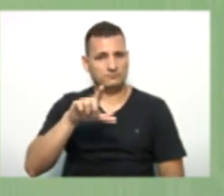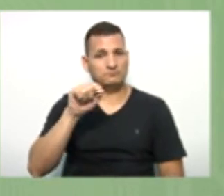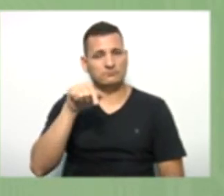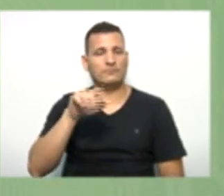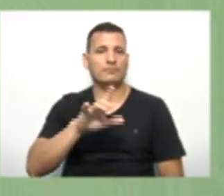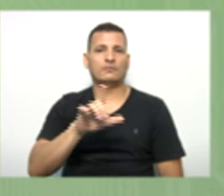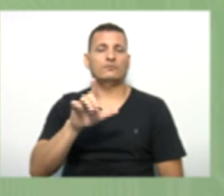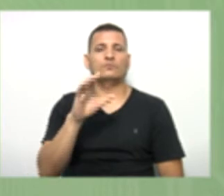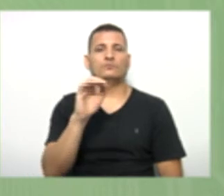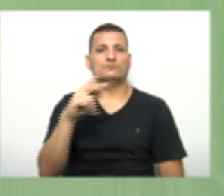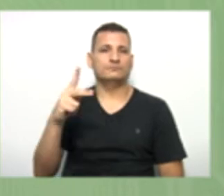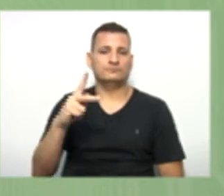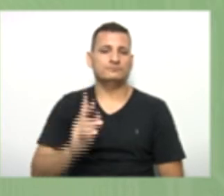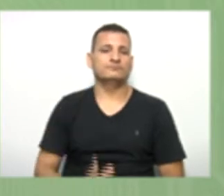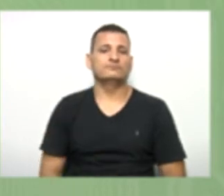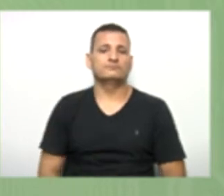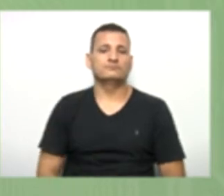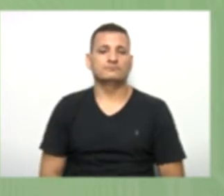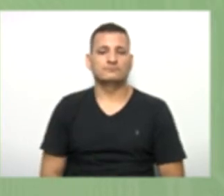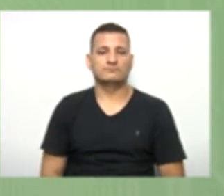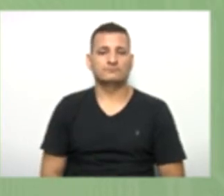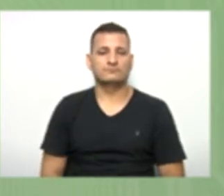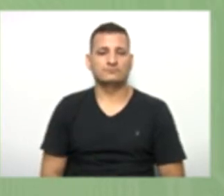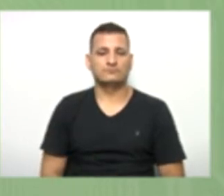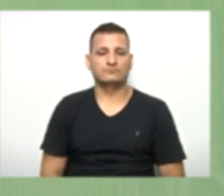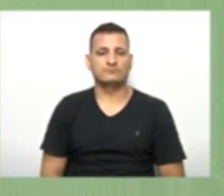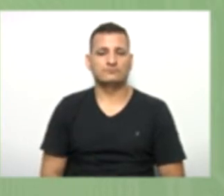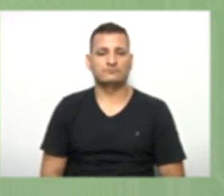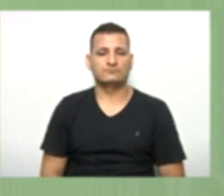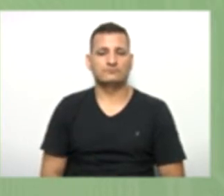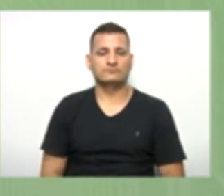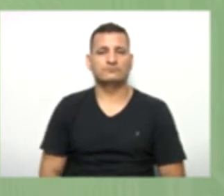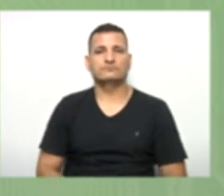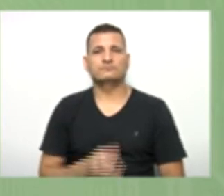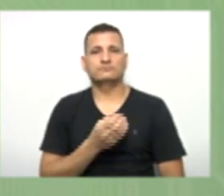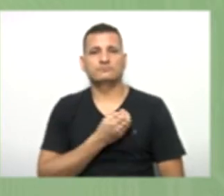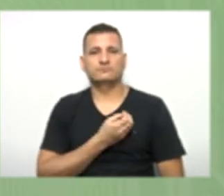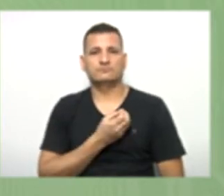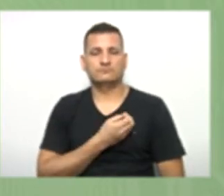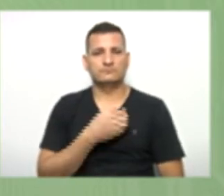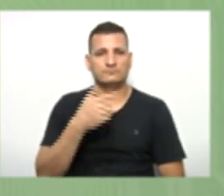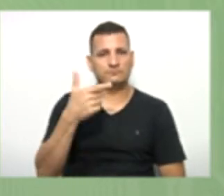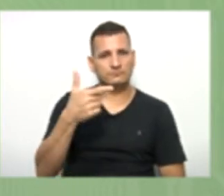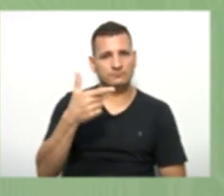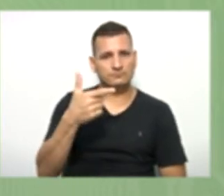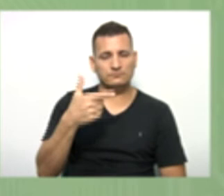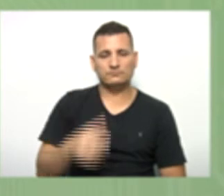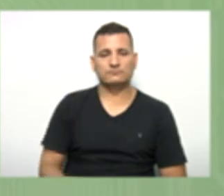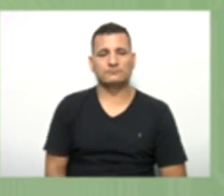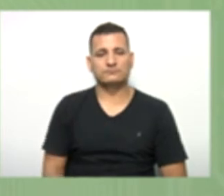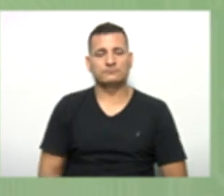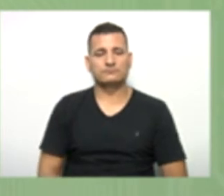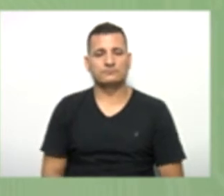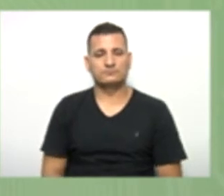cooperativo. Vamos agora para a questão número 2.